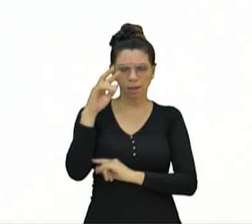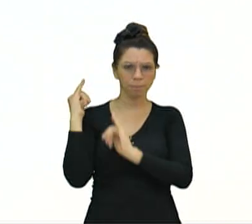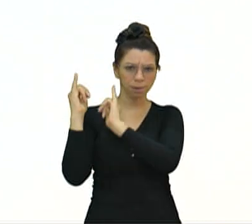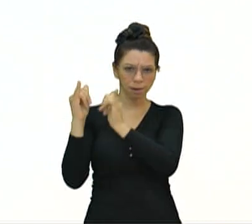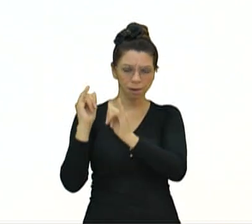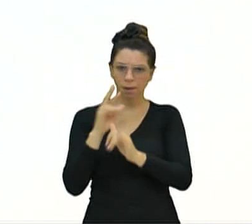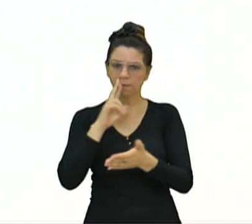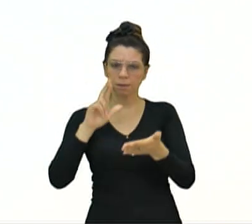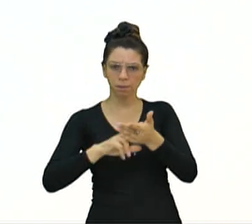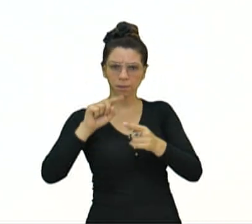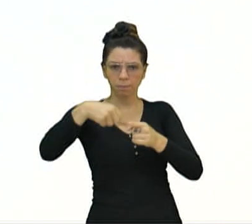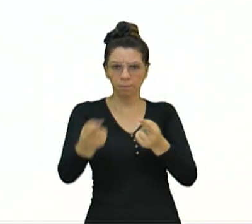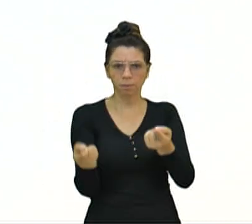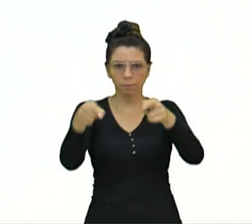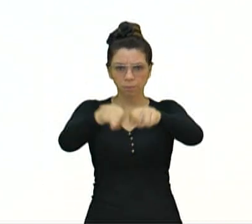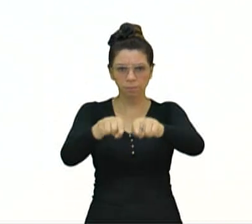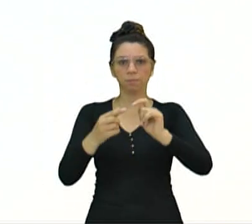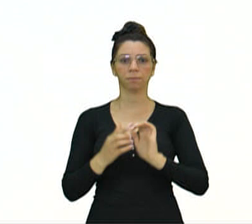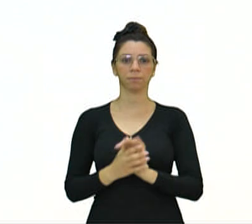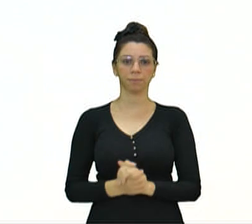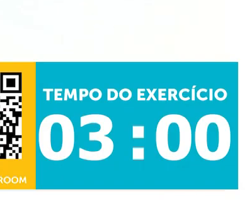retornamos.